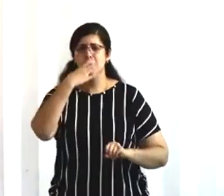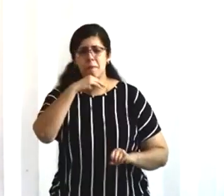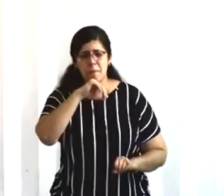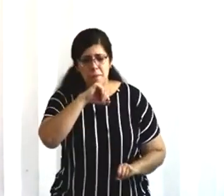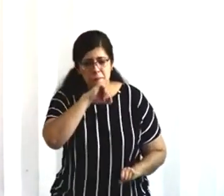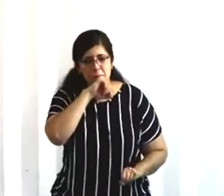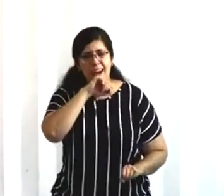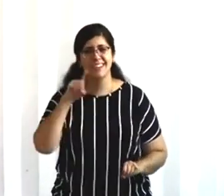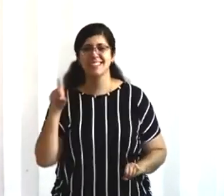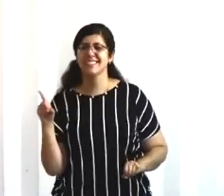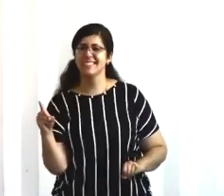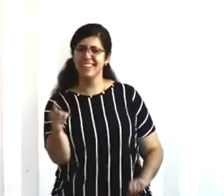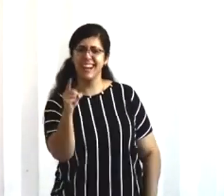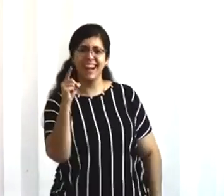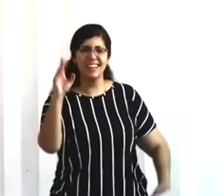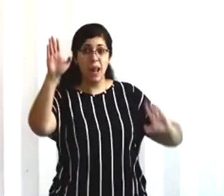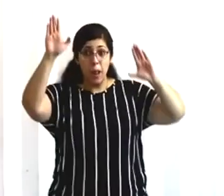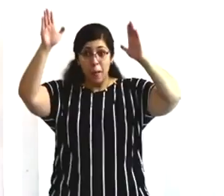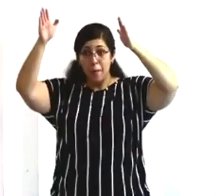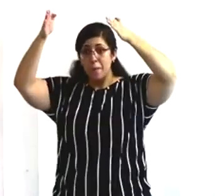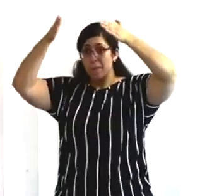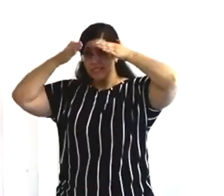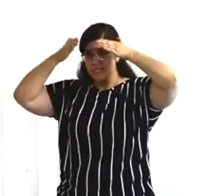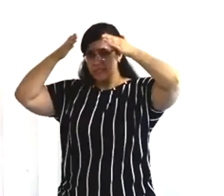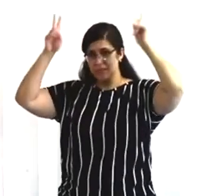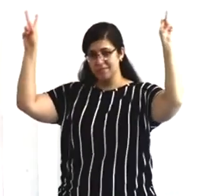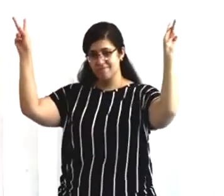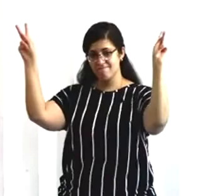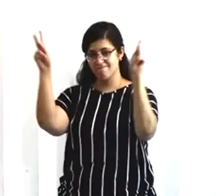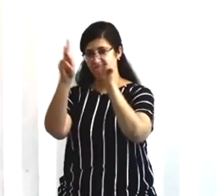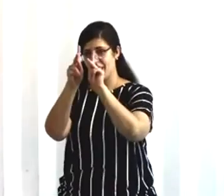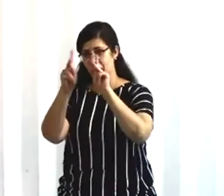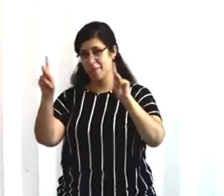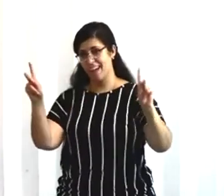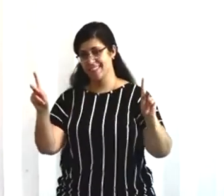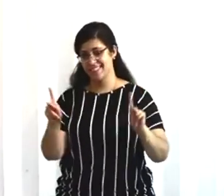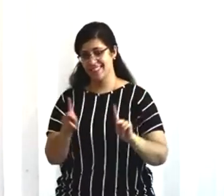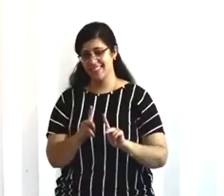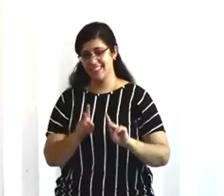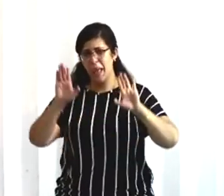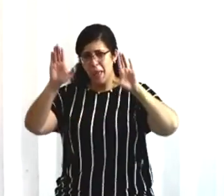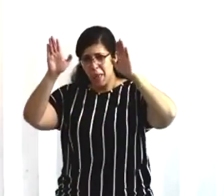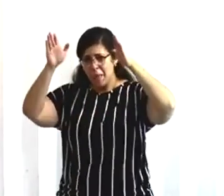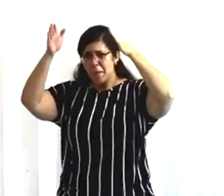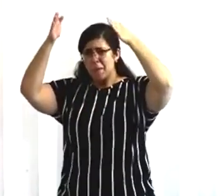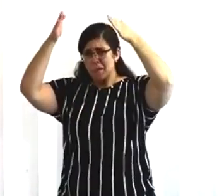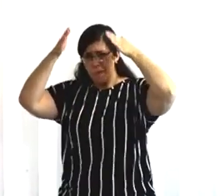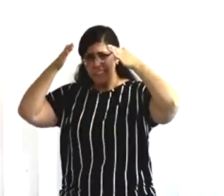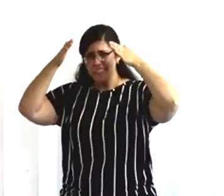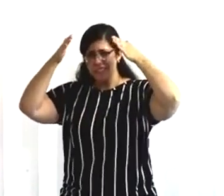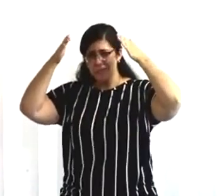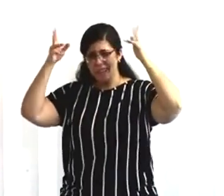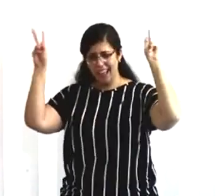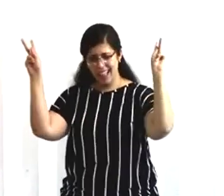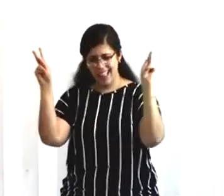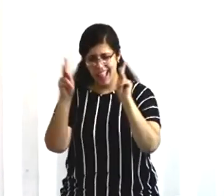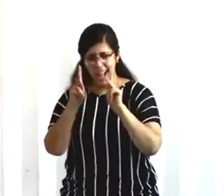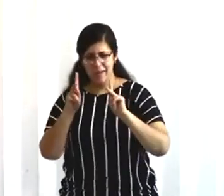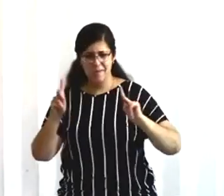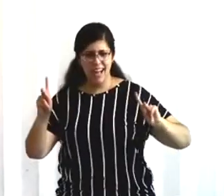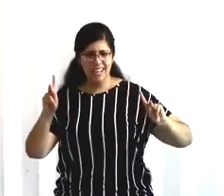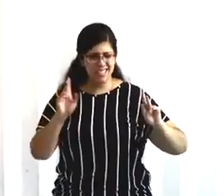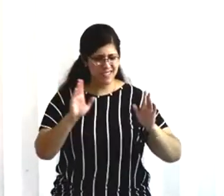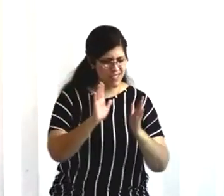Ele é o príncipe da paz. Esse príncipe veio, aplacou o